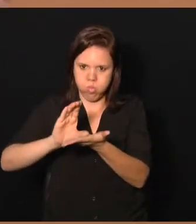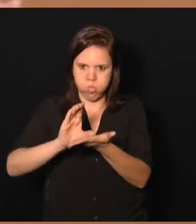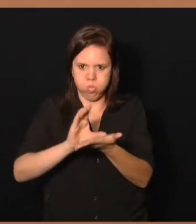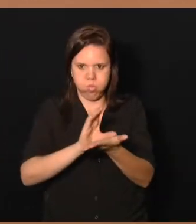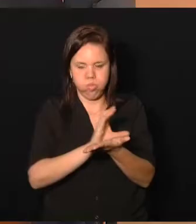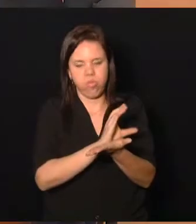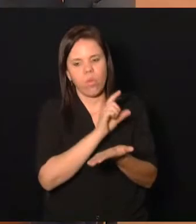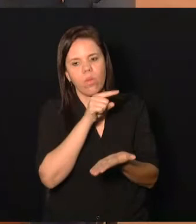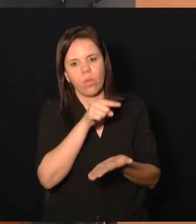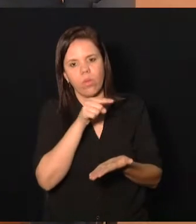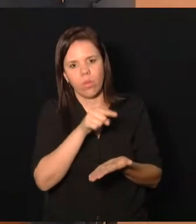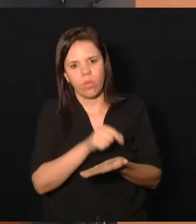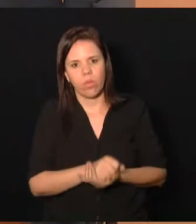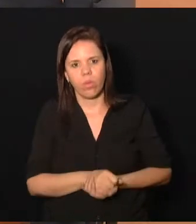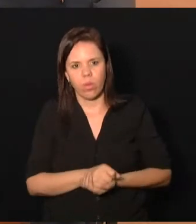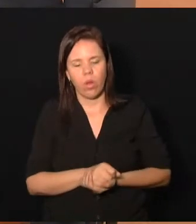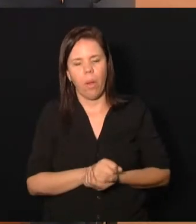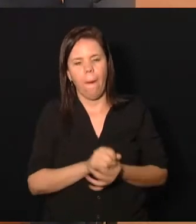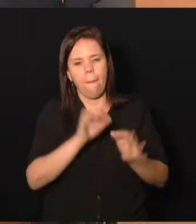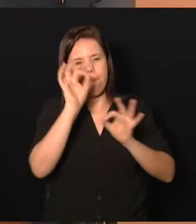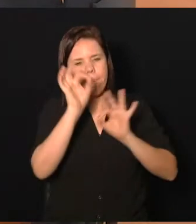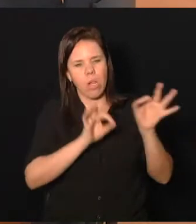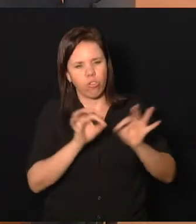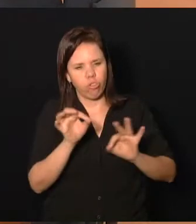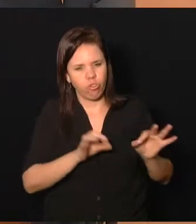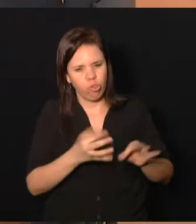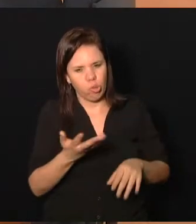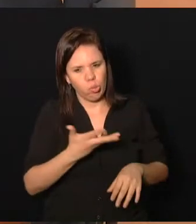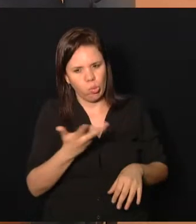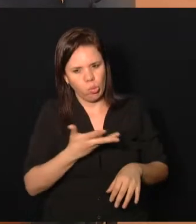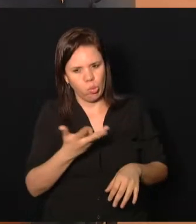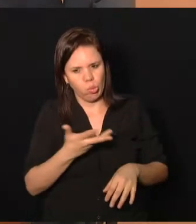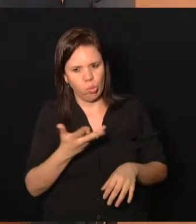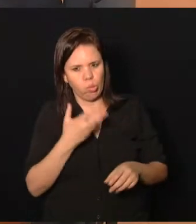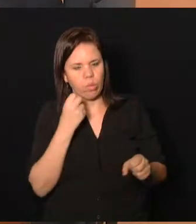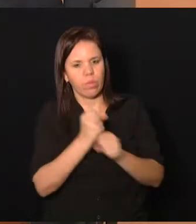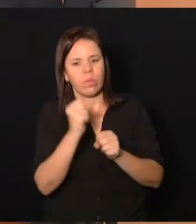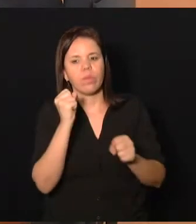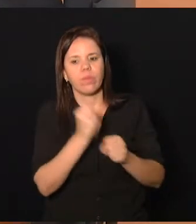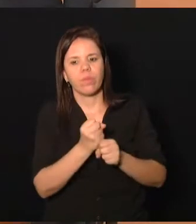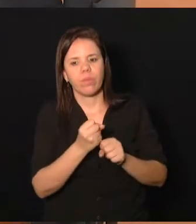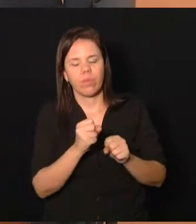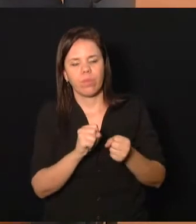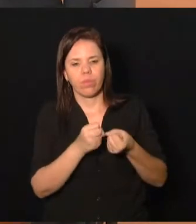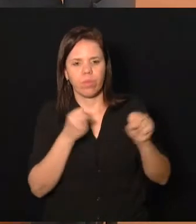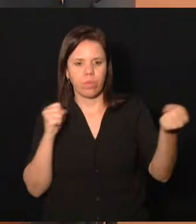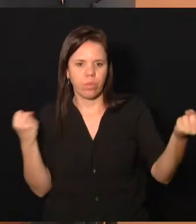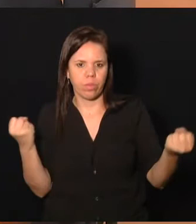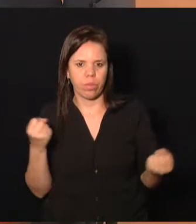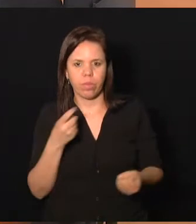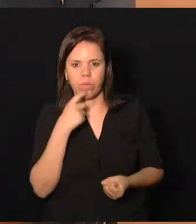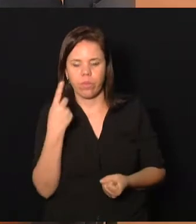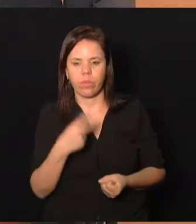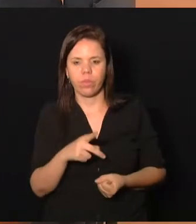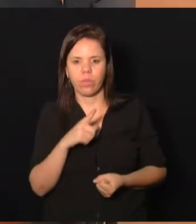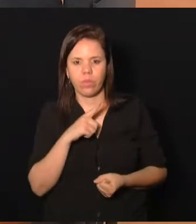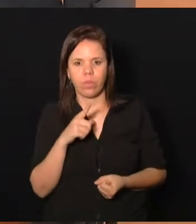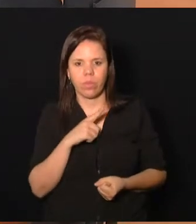o projeto programa de aceleração, né, do crescimento, e ele